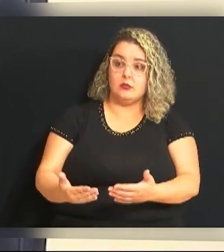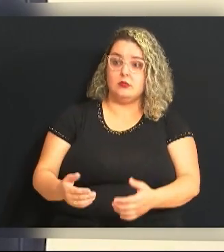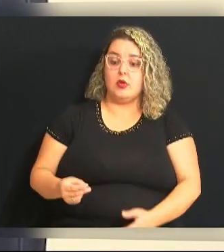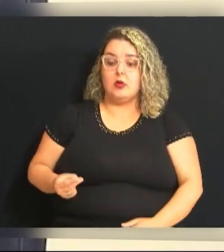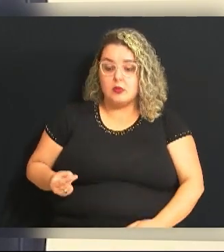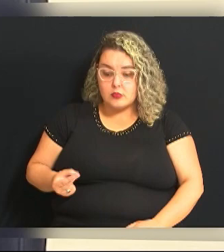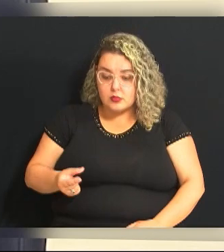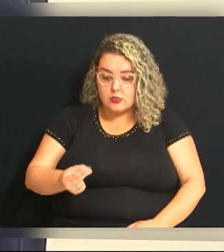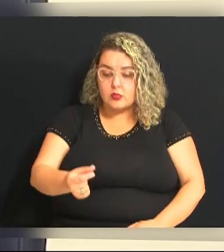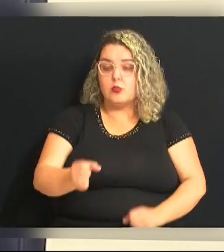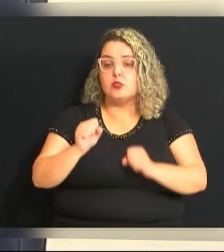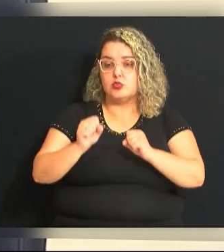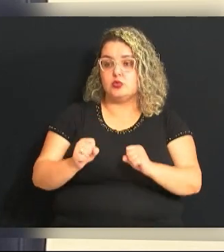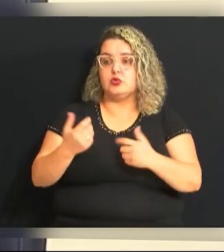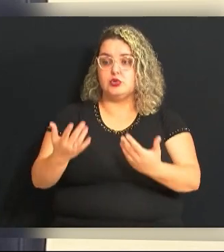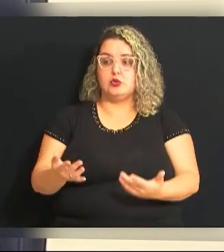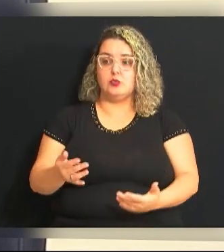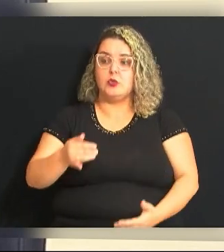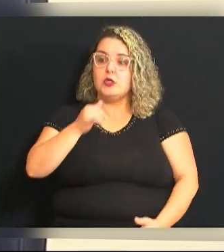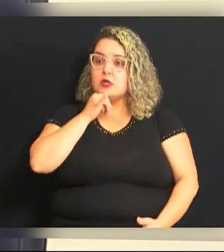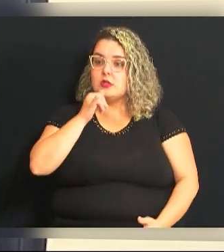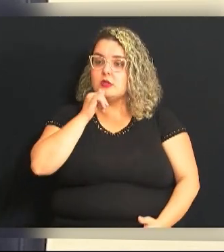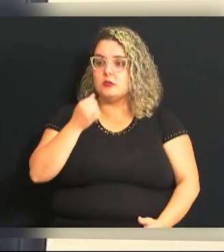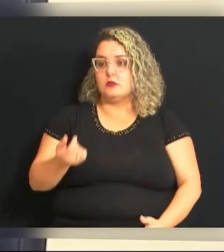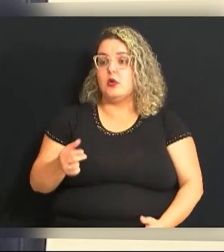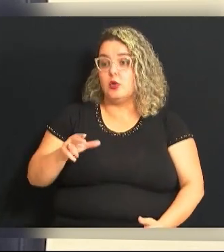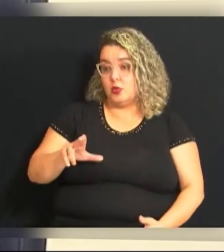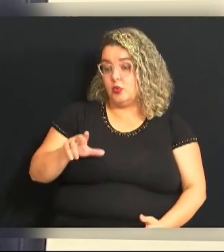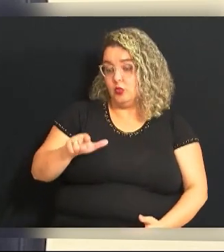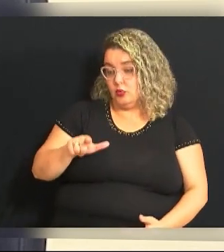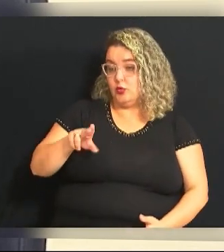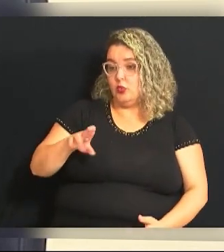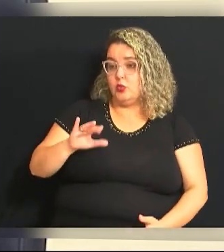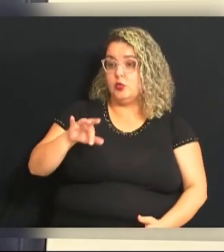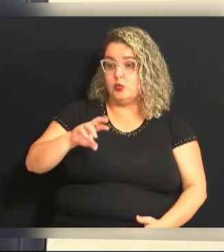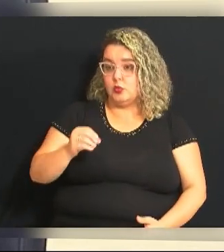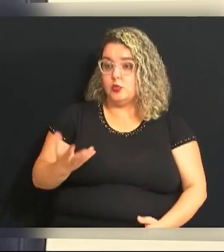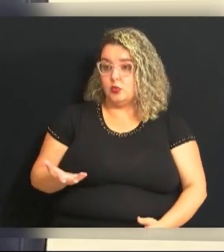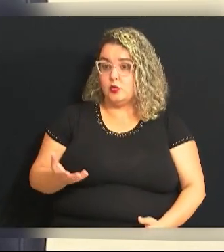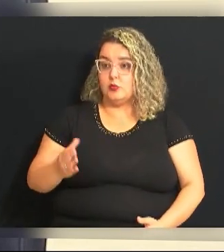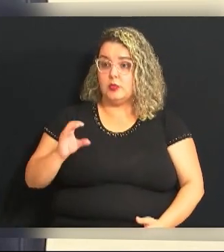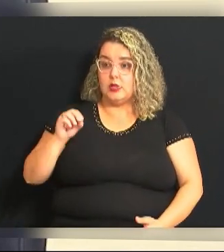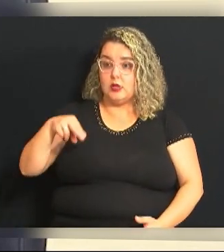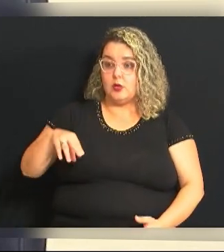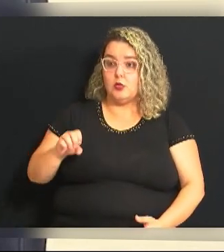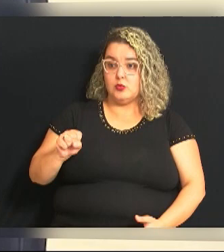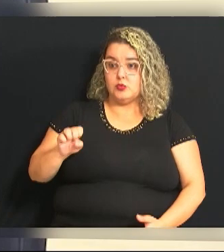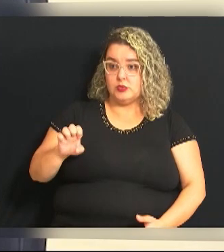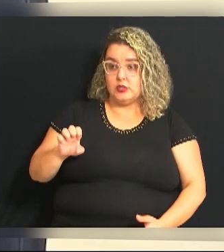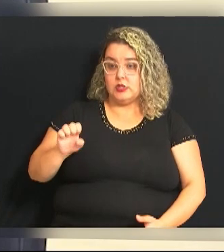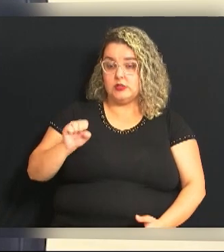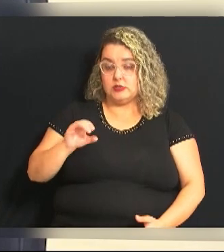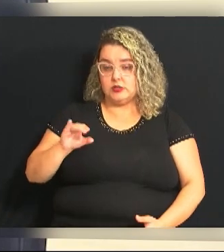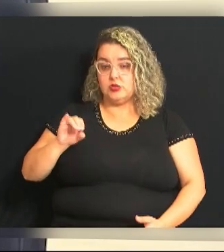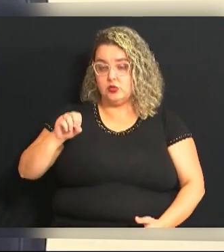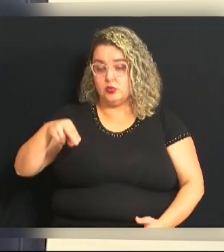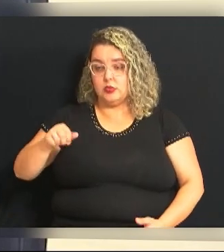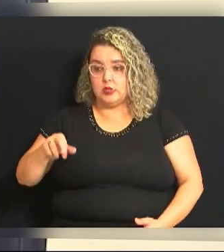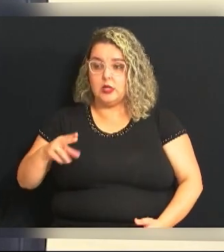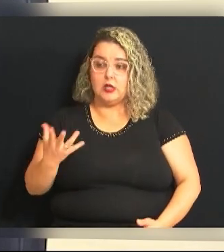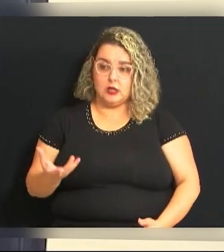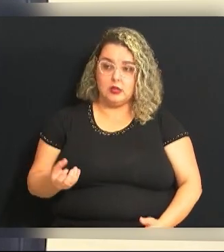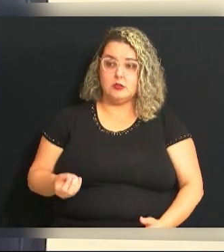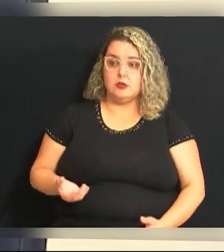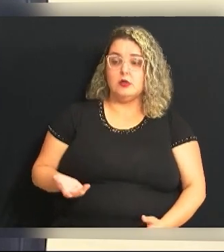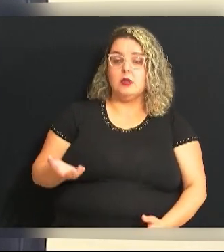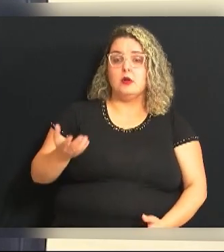desenvolvimento haveria a possibilidade de obtenção de lucro pela concessionária, pelo concessionário privado que